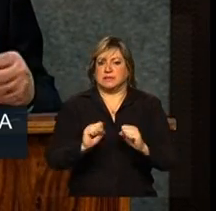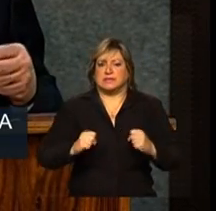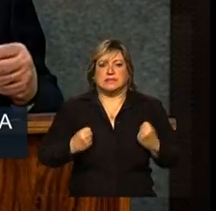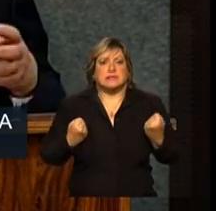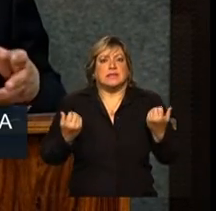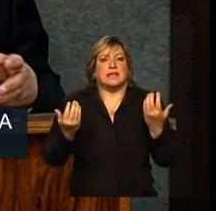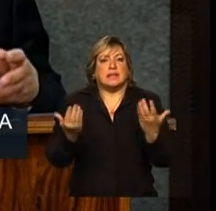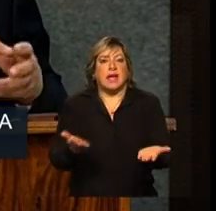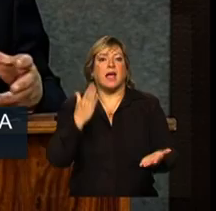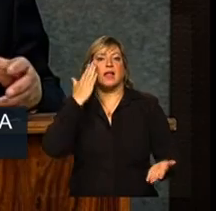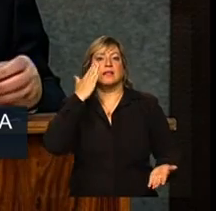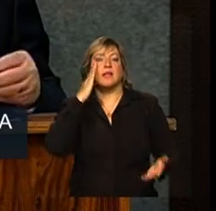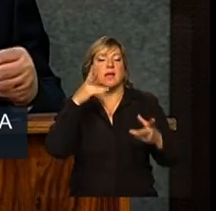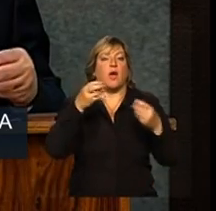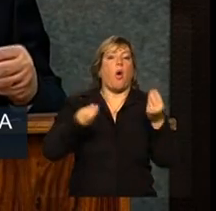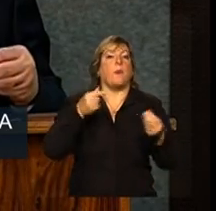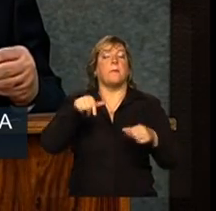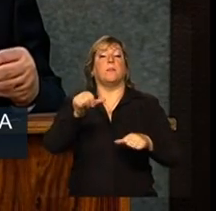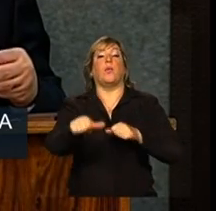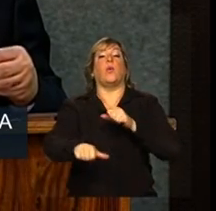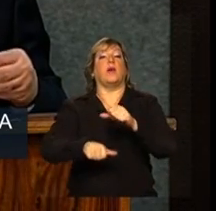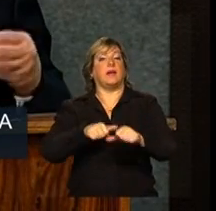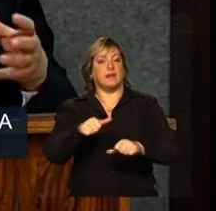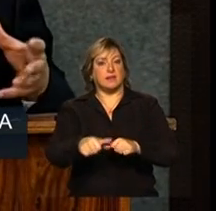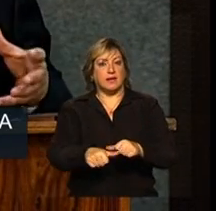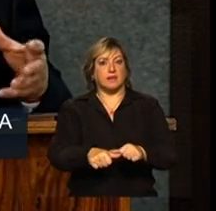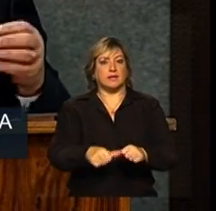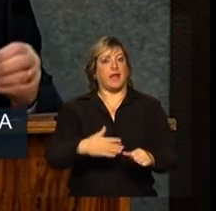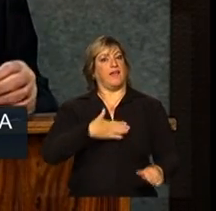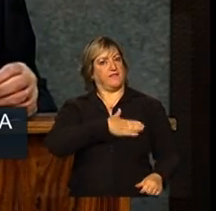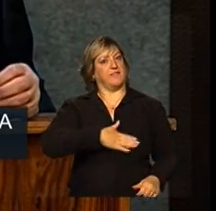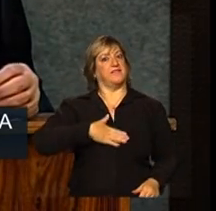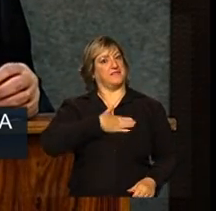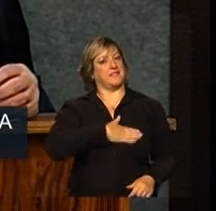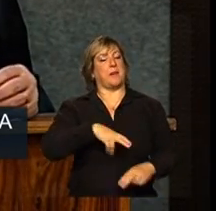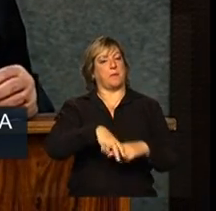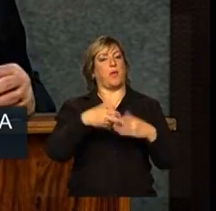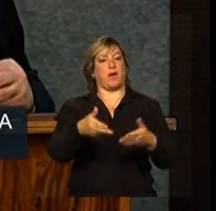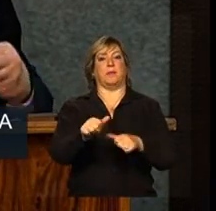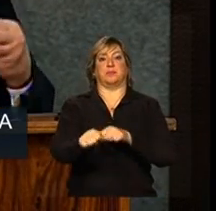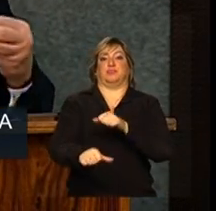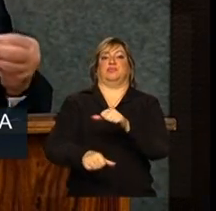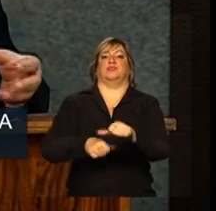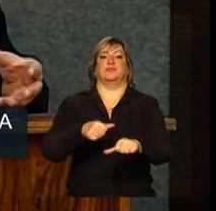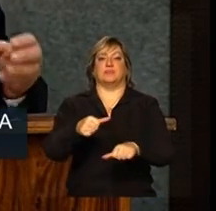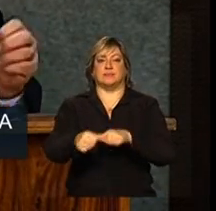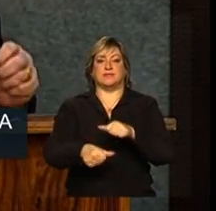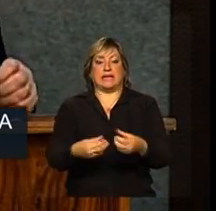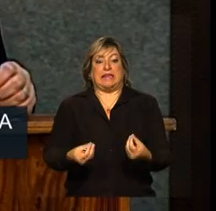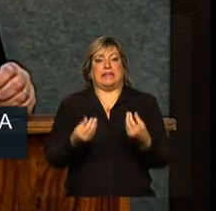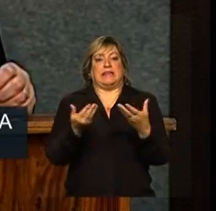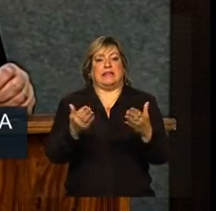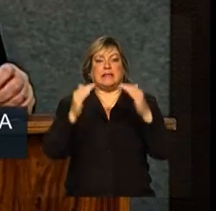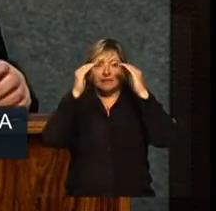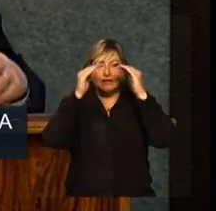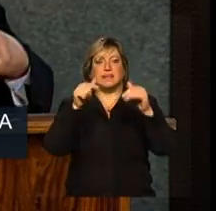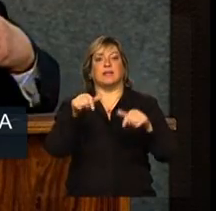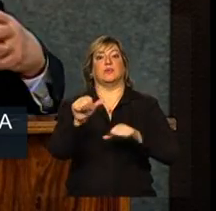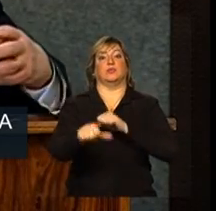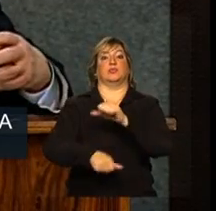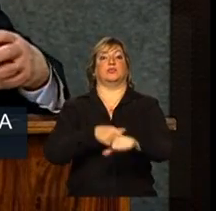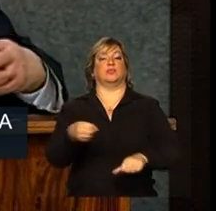dedica a entender a transformação, a prestigiar a transformação, a qualificar a transformação,